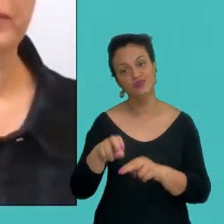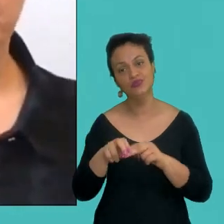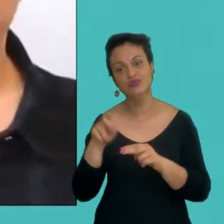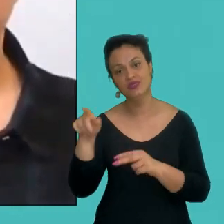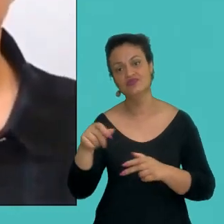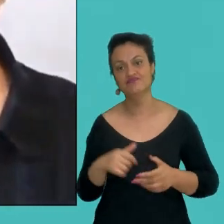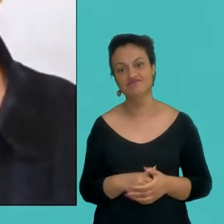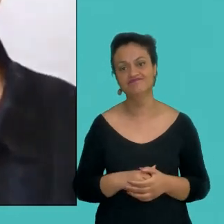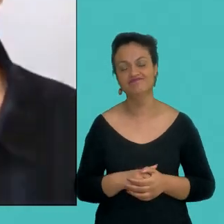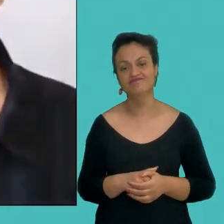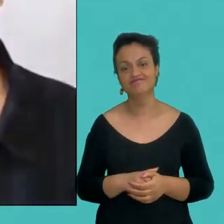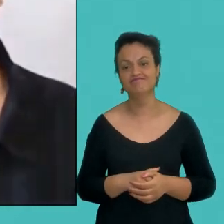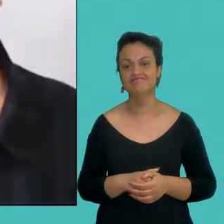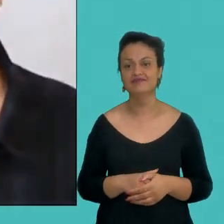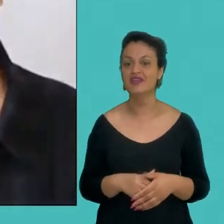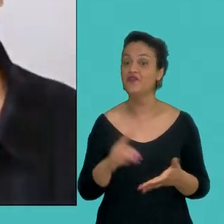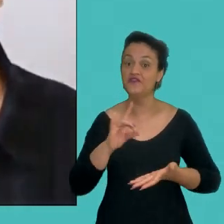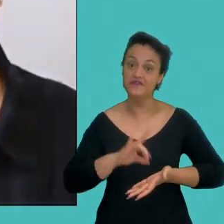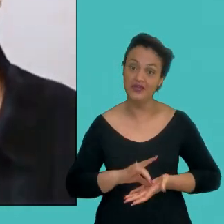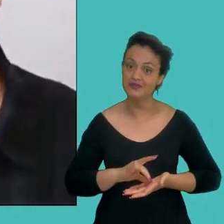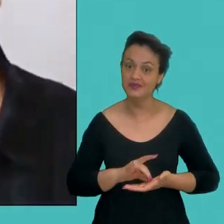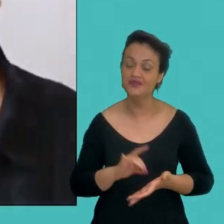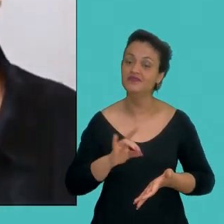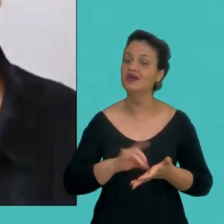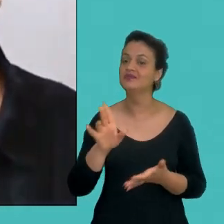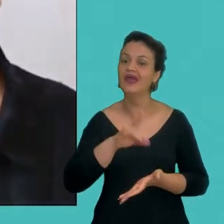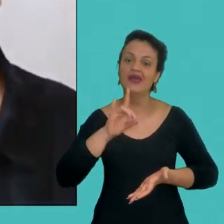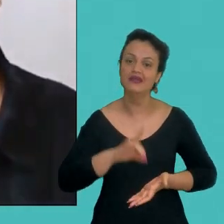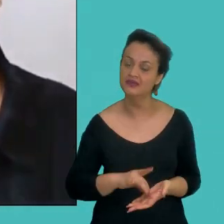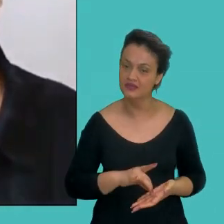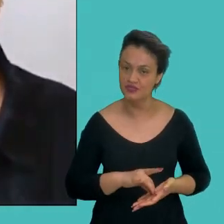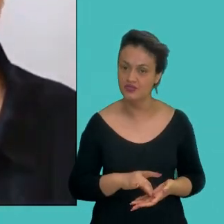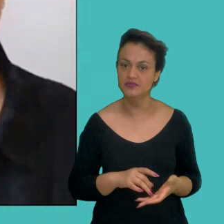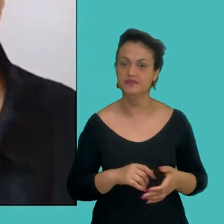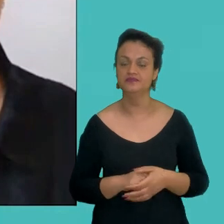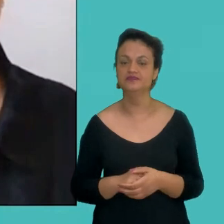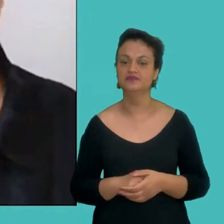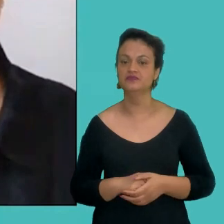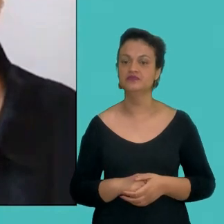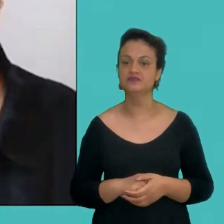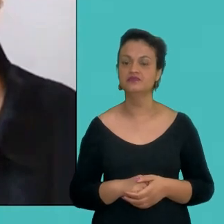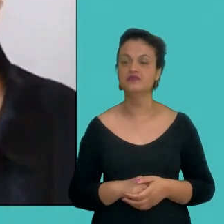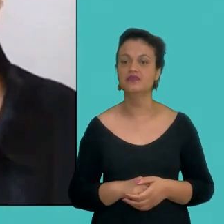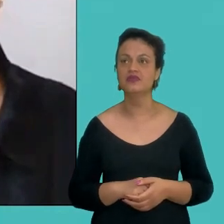vem daí, né, dessa discussão, o meu uso dessa expressão, é um fato, um dado da realidade.